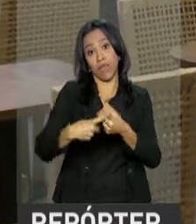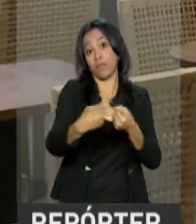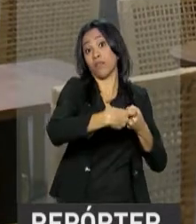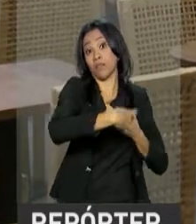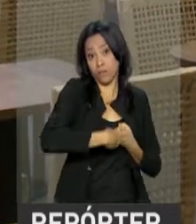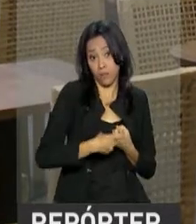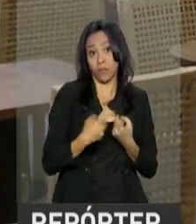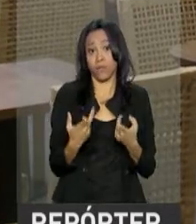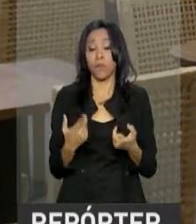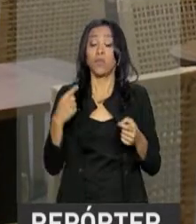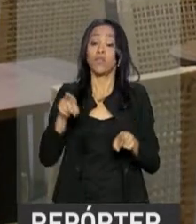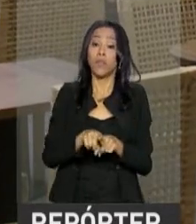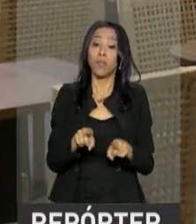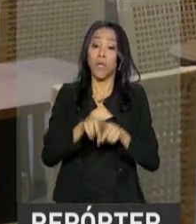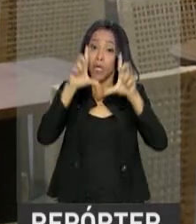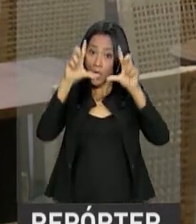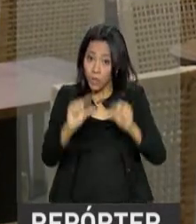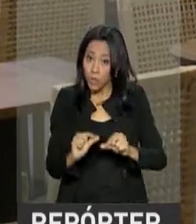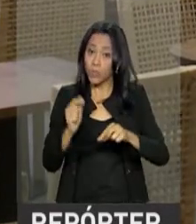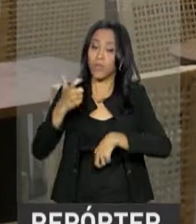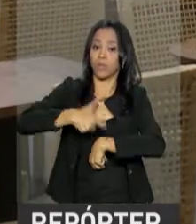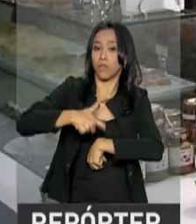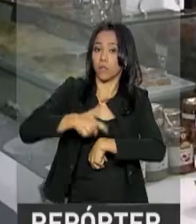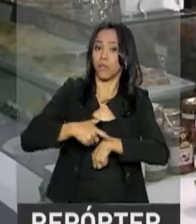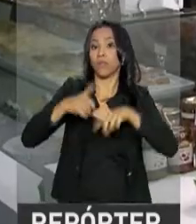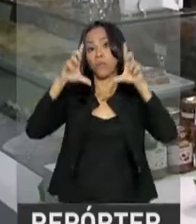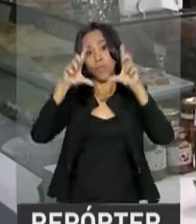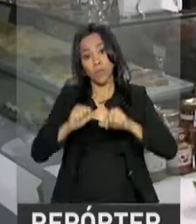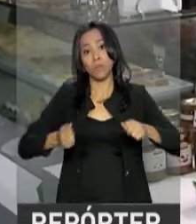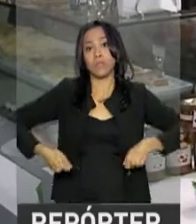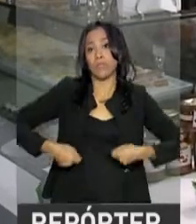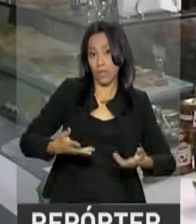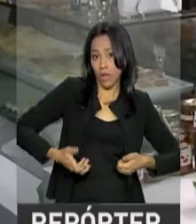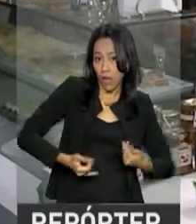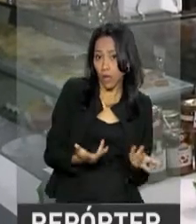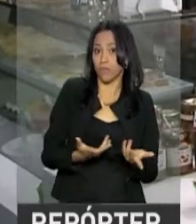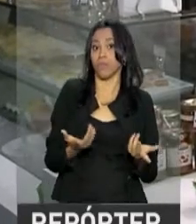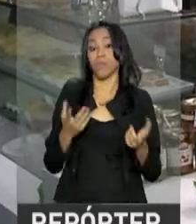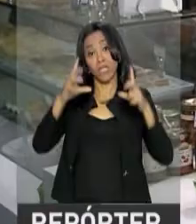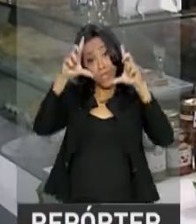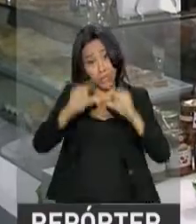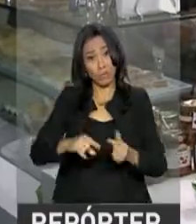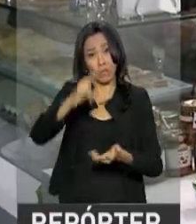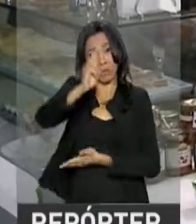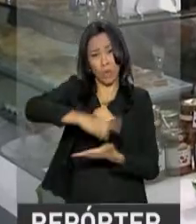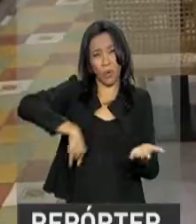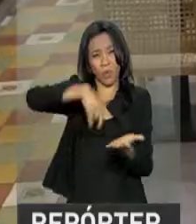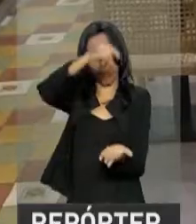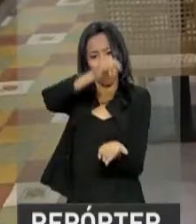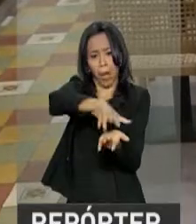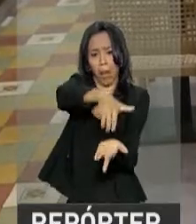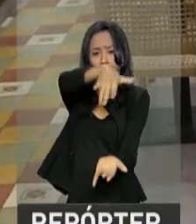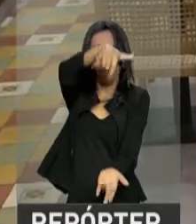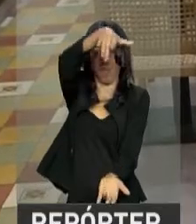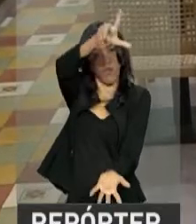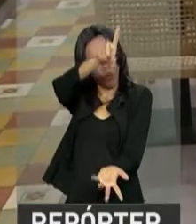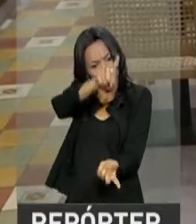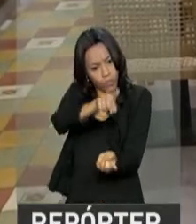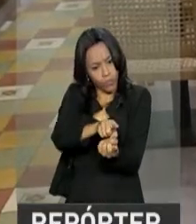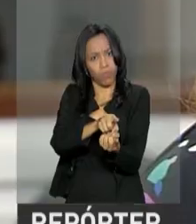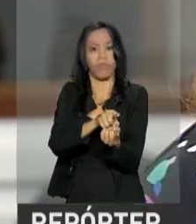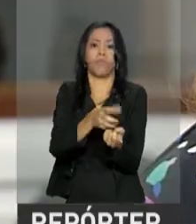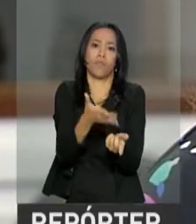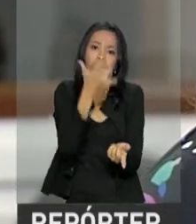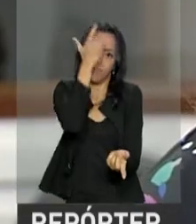também reduz custos processos e tempo e as empresas deverão se adaptar a partir deste ano as novidades